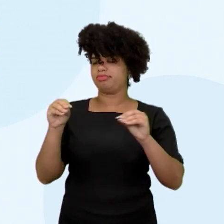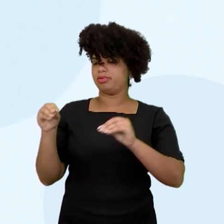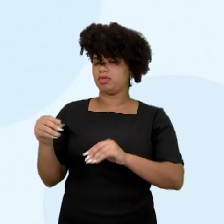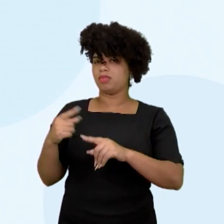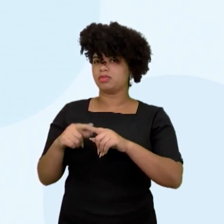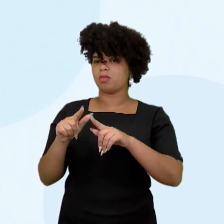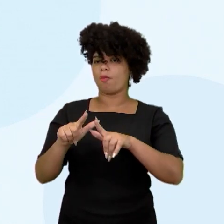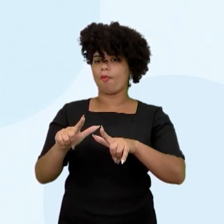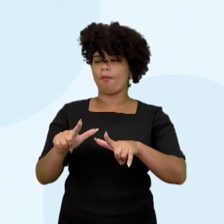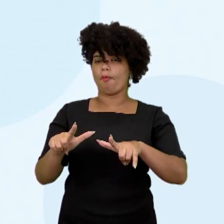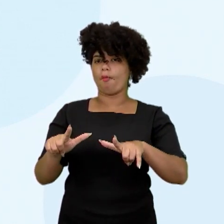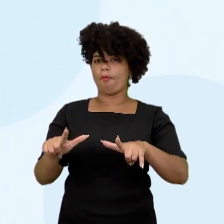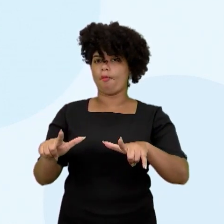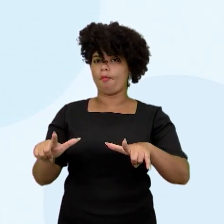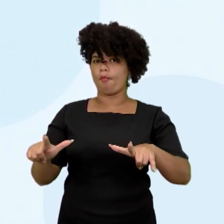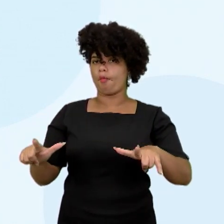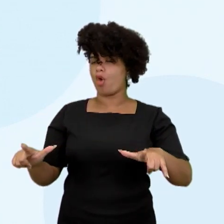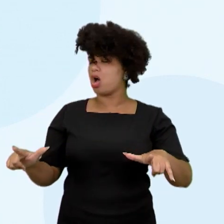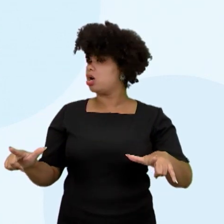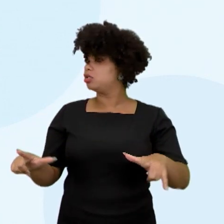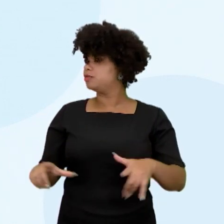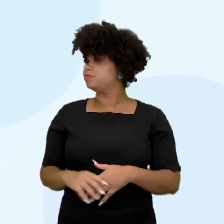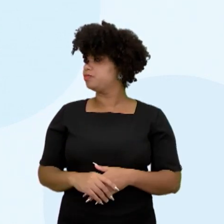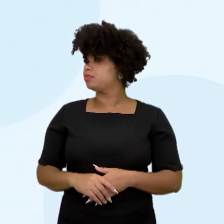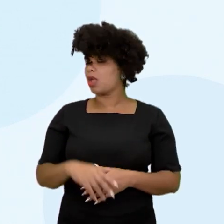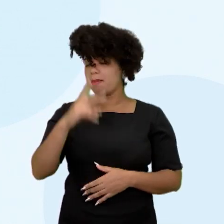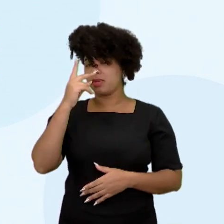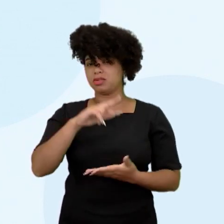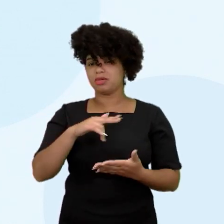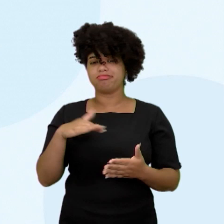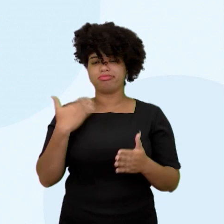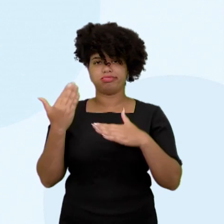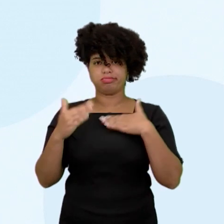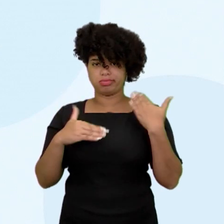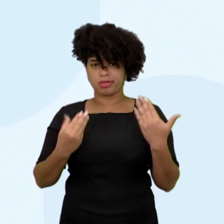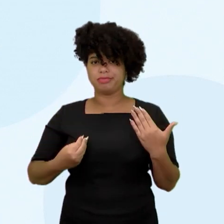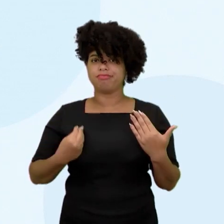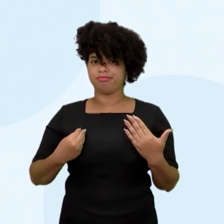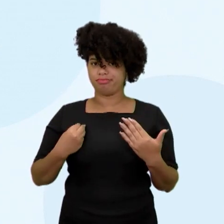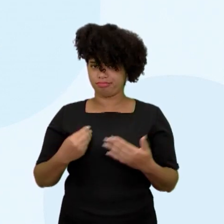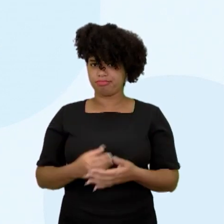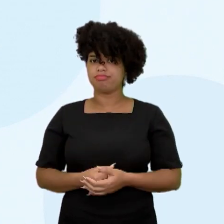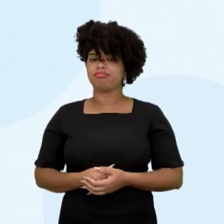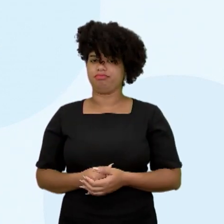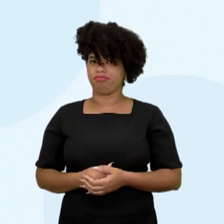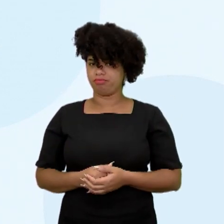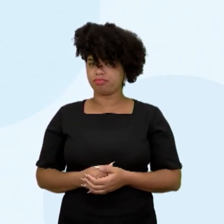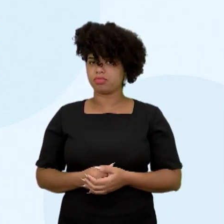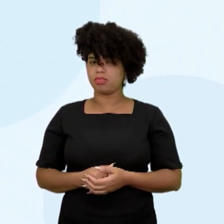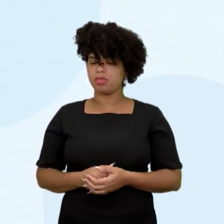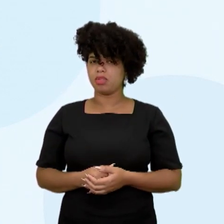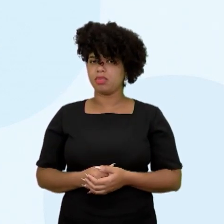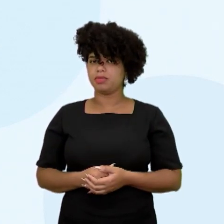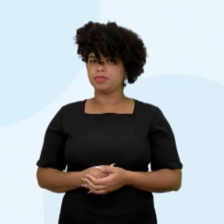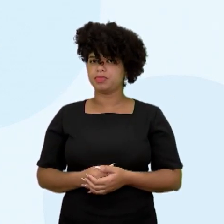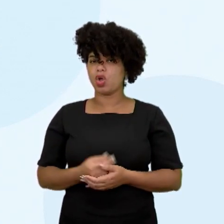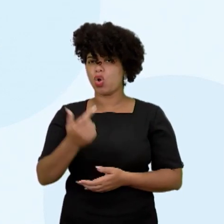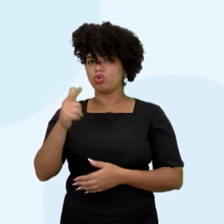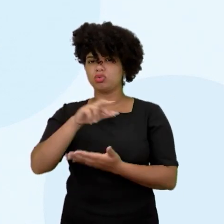desertificação. O fenômeno causa mais mortes e desloca mais pessoas do que qualquer outro desastre